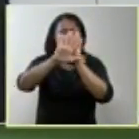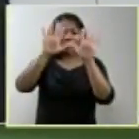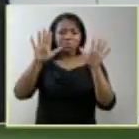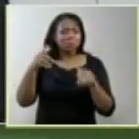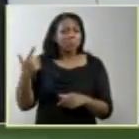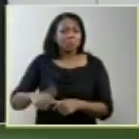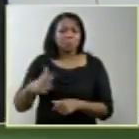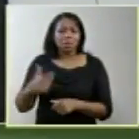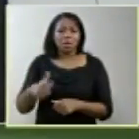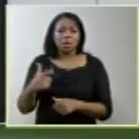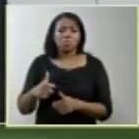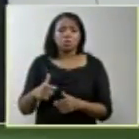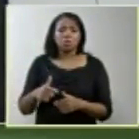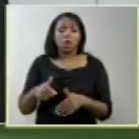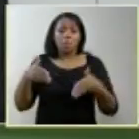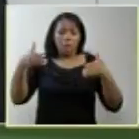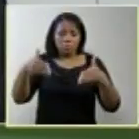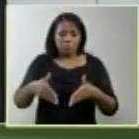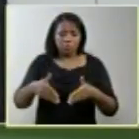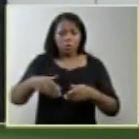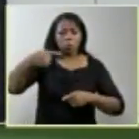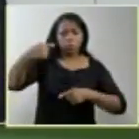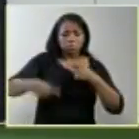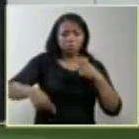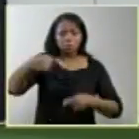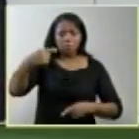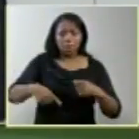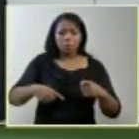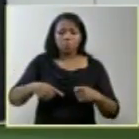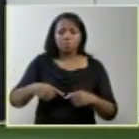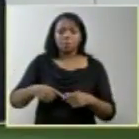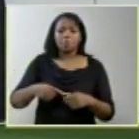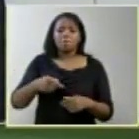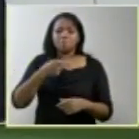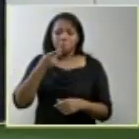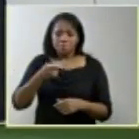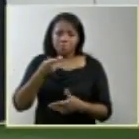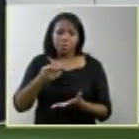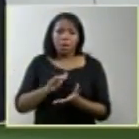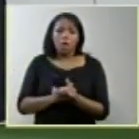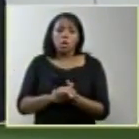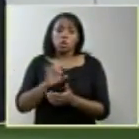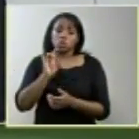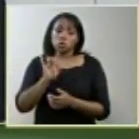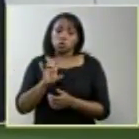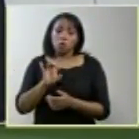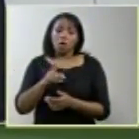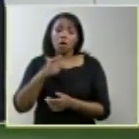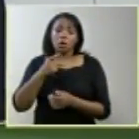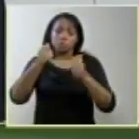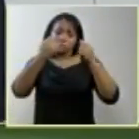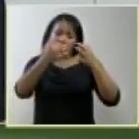teríamos na audiência debates propriamente ditos, né? Ficamos apenas no campo